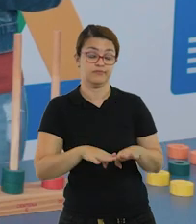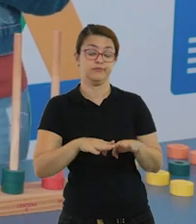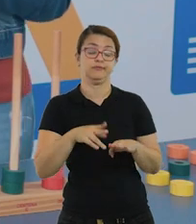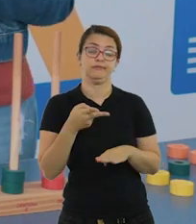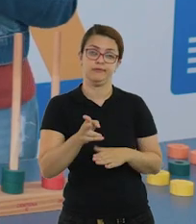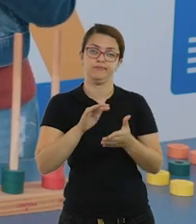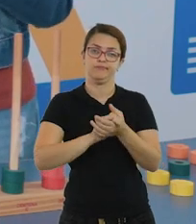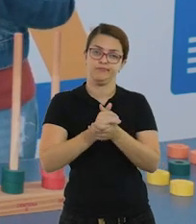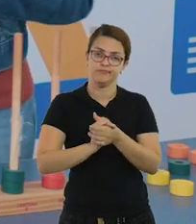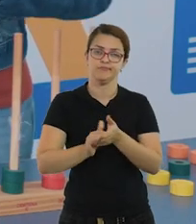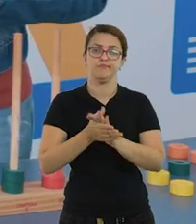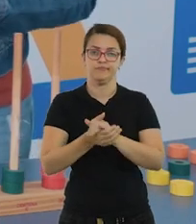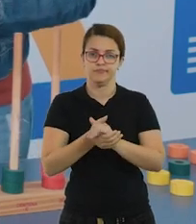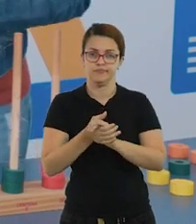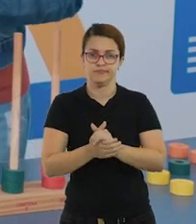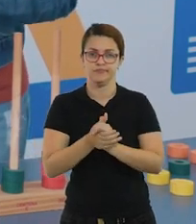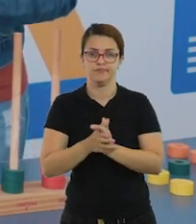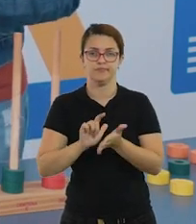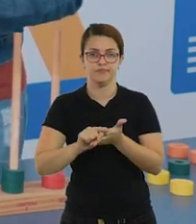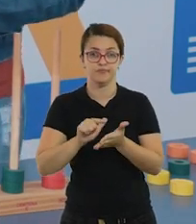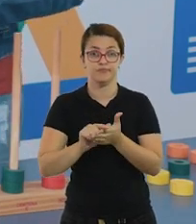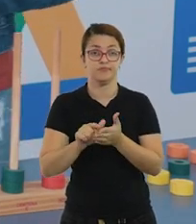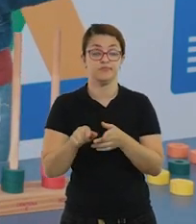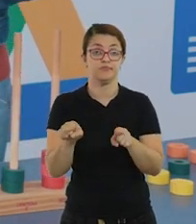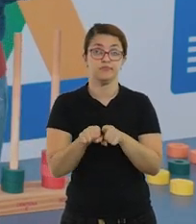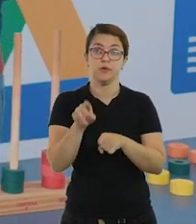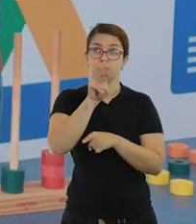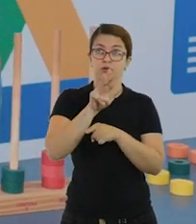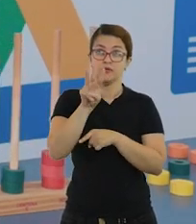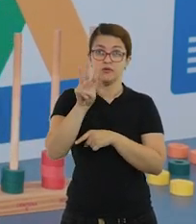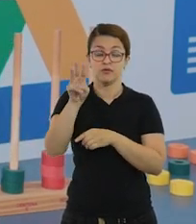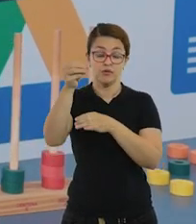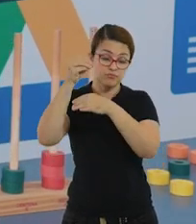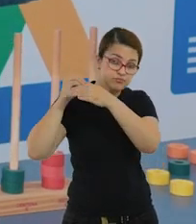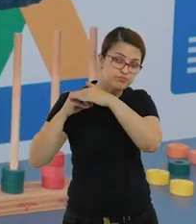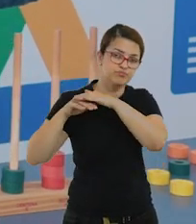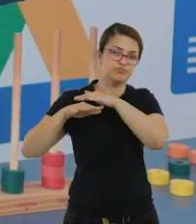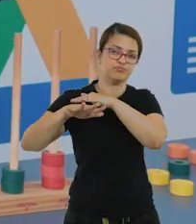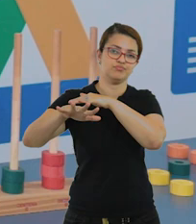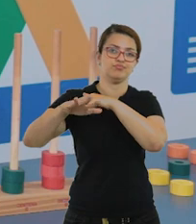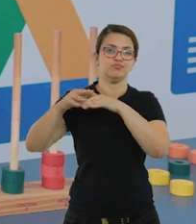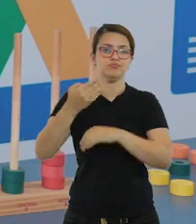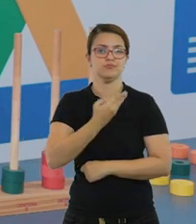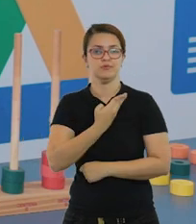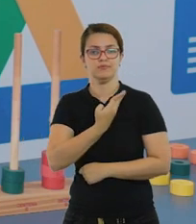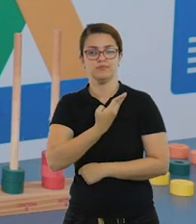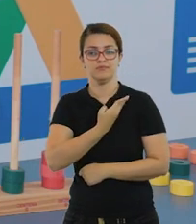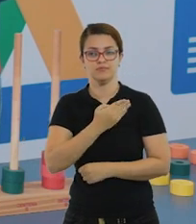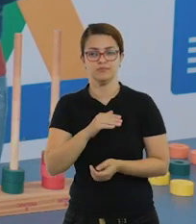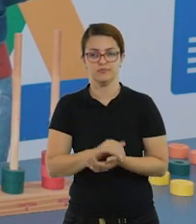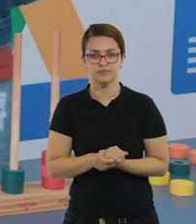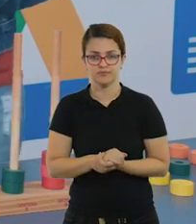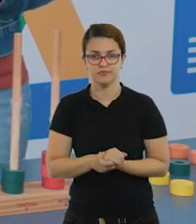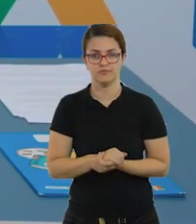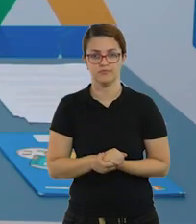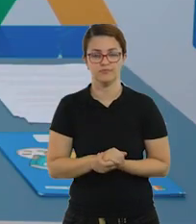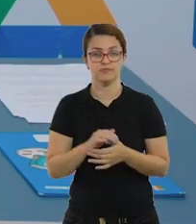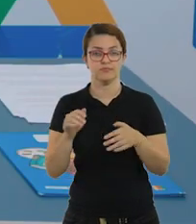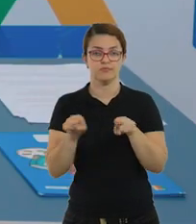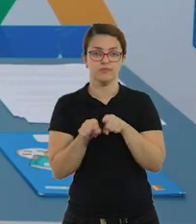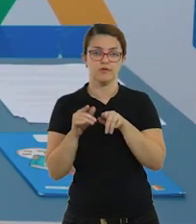agora precisa ficar em casa. Lava sempre as mãos, mantenham as mãos limpinhas. Compartilhem aí o link do Lição de Casa com os